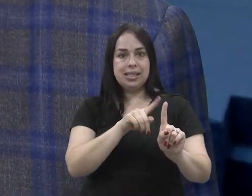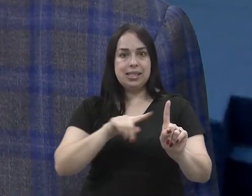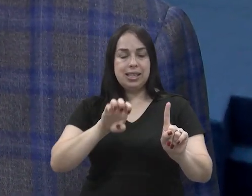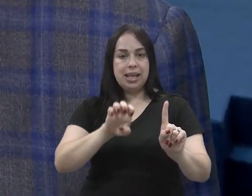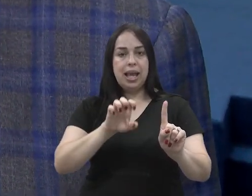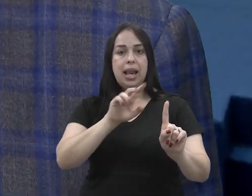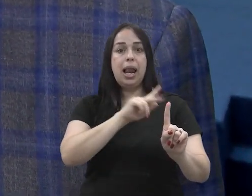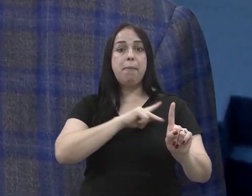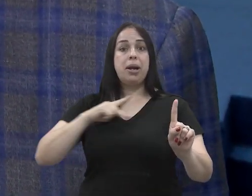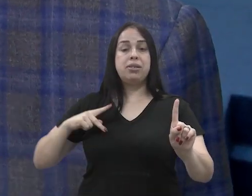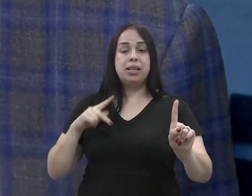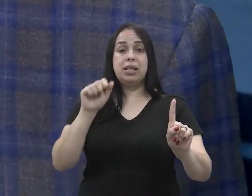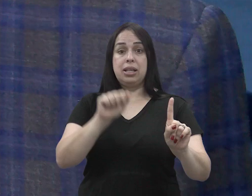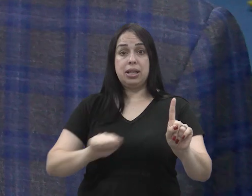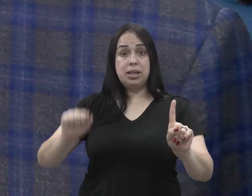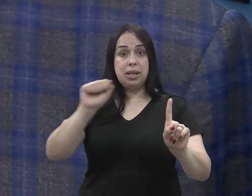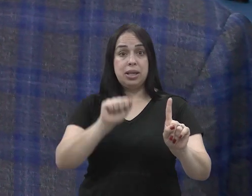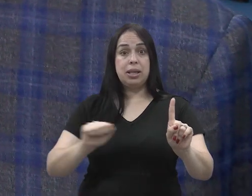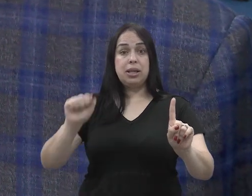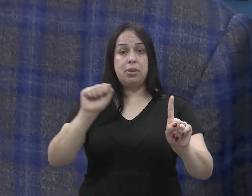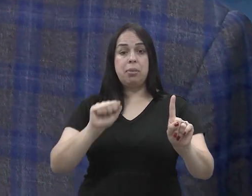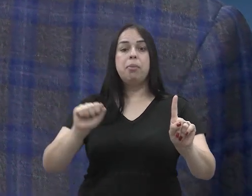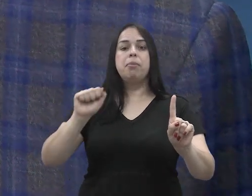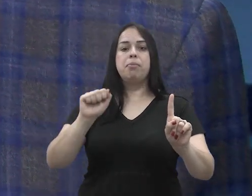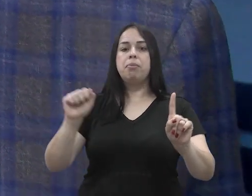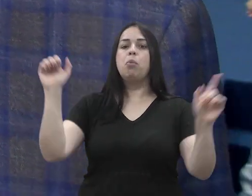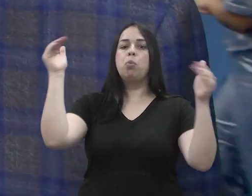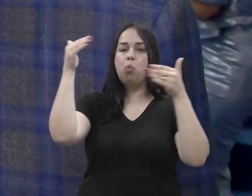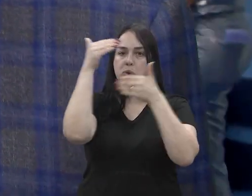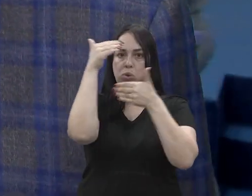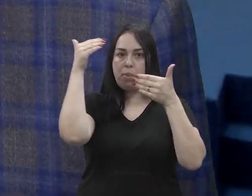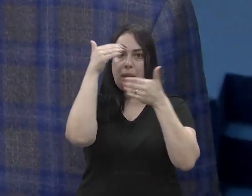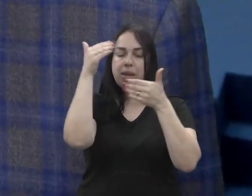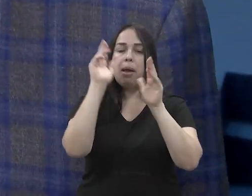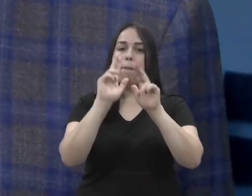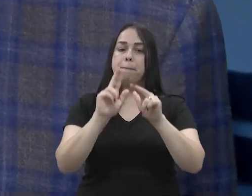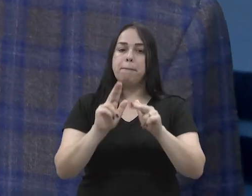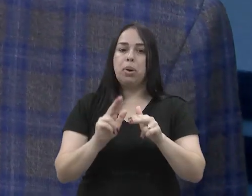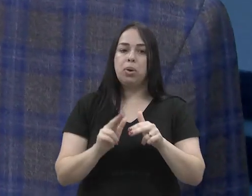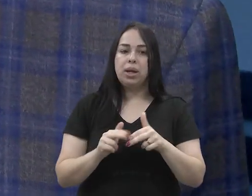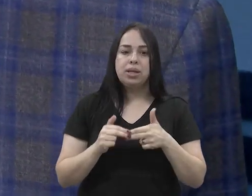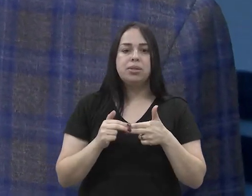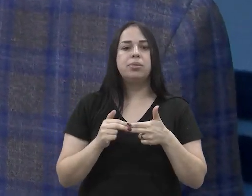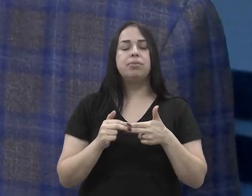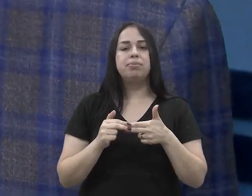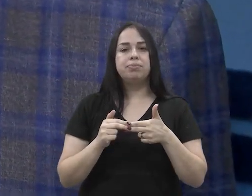ele é presidente da Sociedade Beneficente Muçulmana. Então, 2000 até